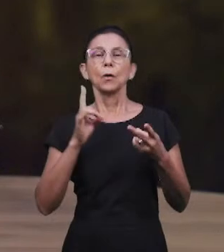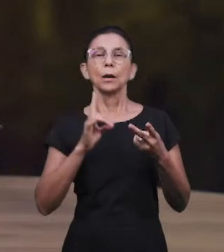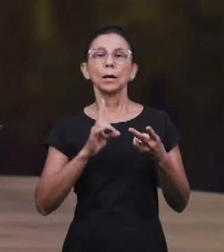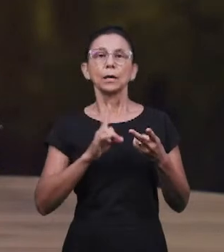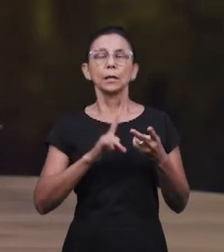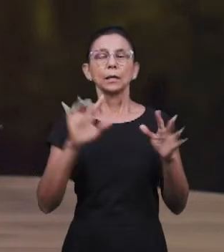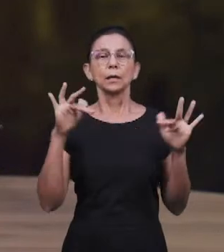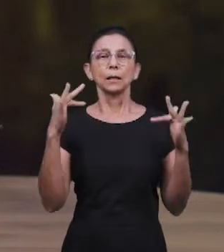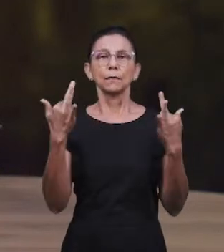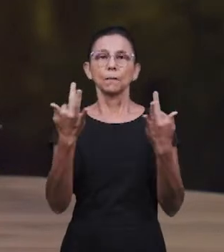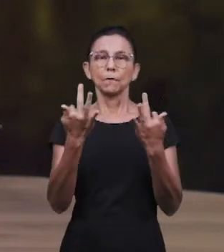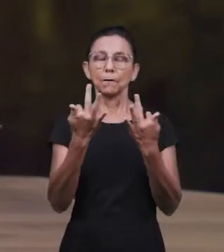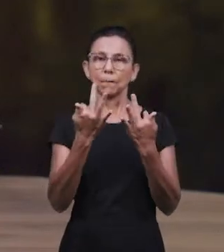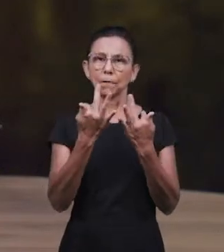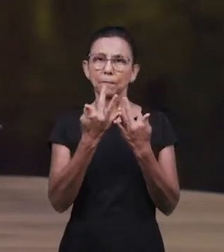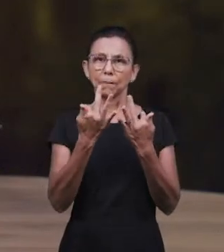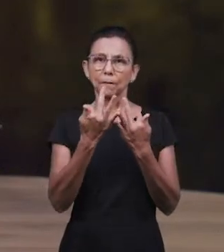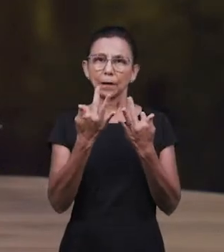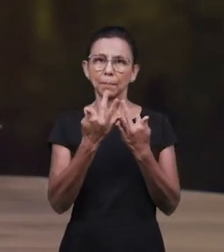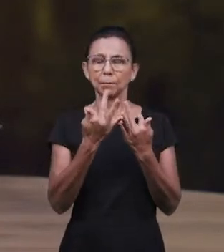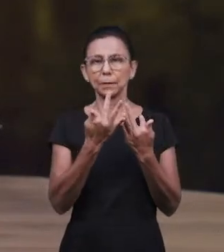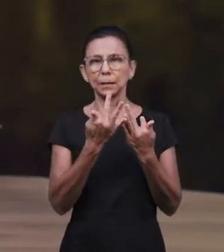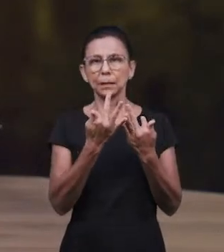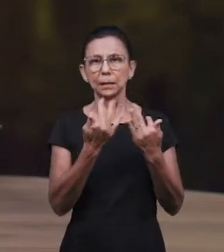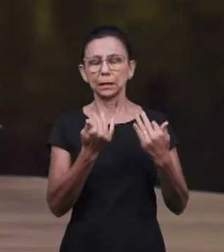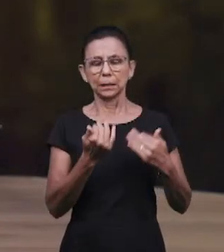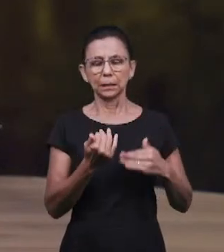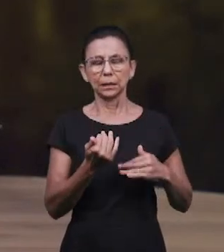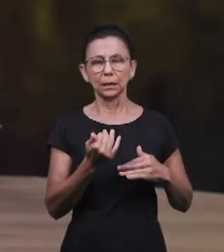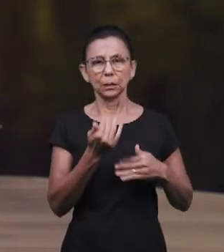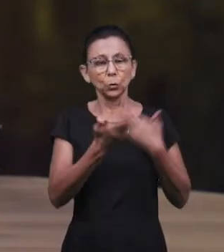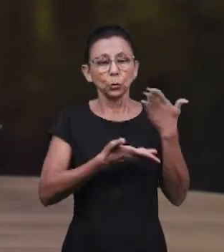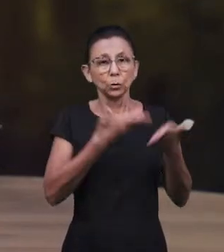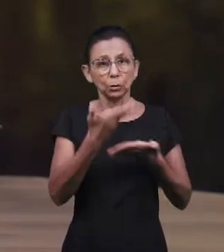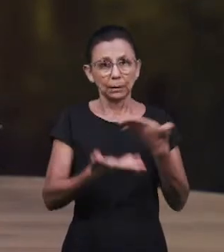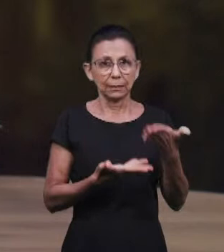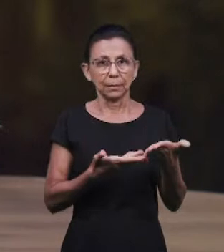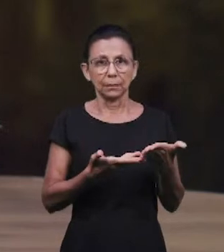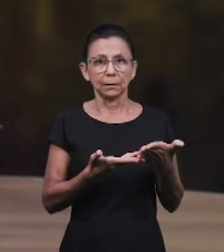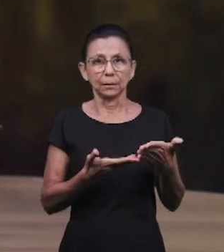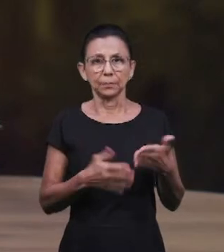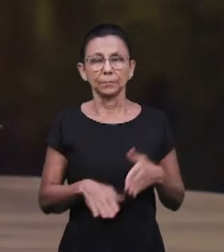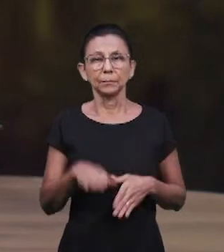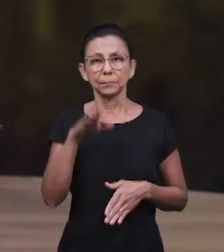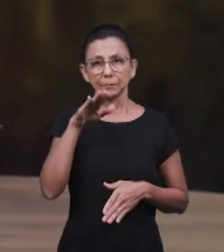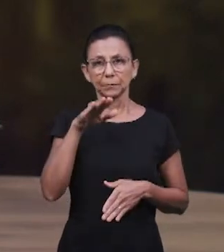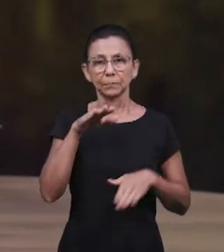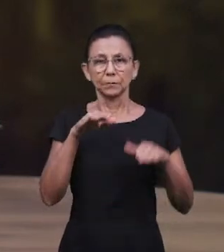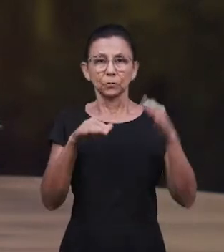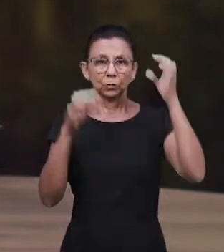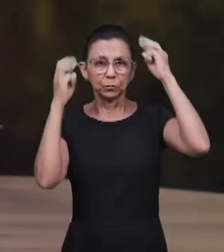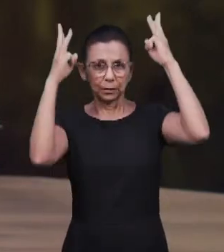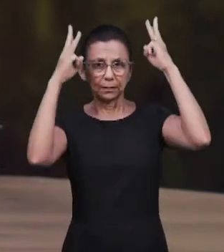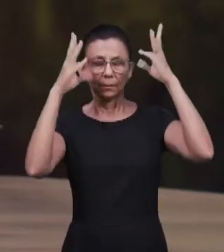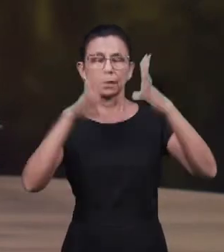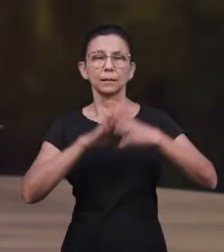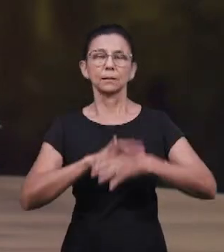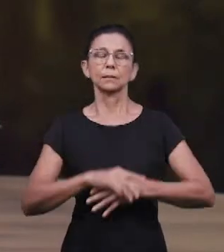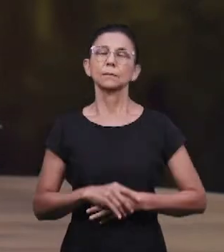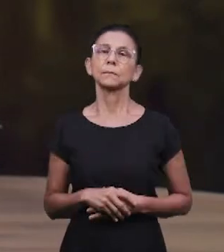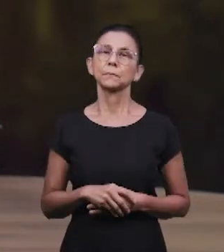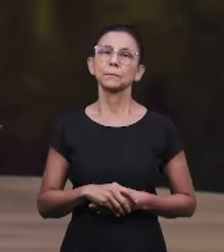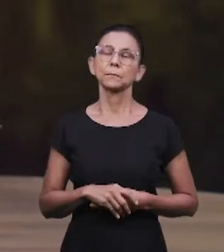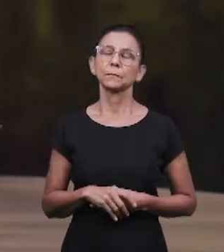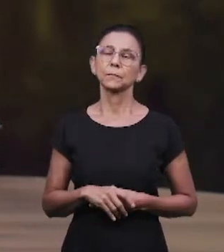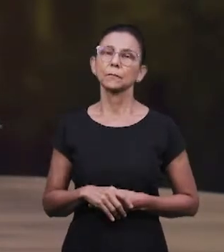de carnal. E ele buscou a Deus e numa época em que o povo